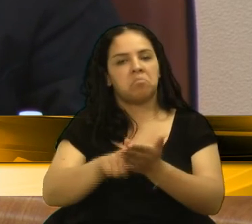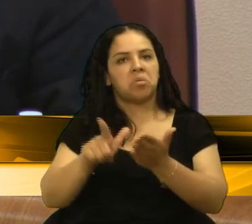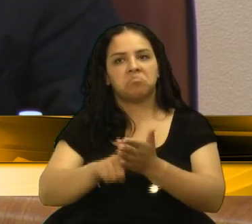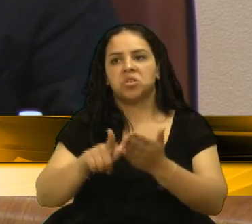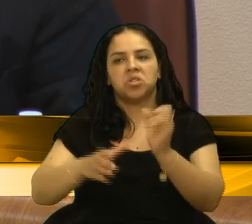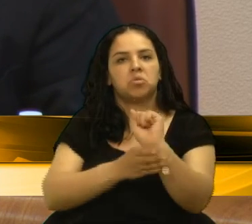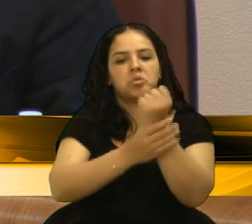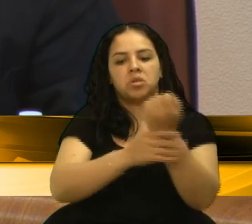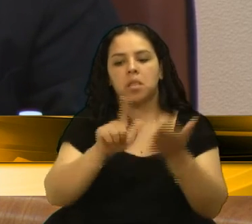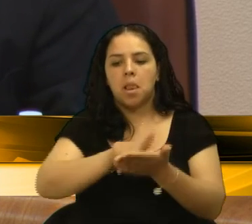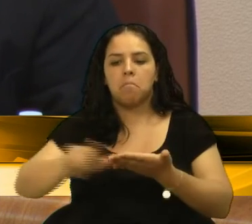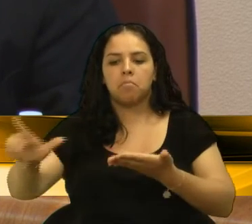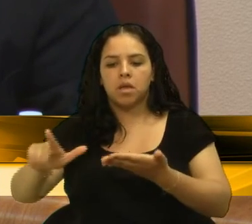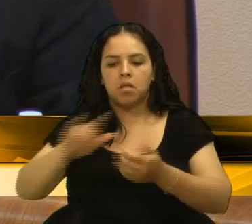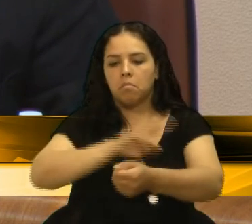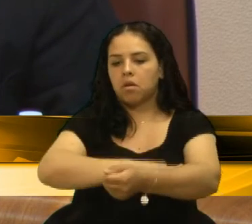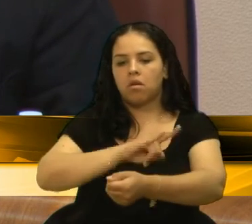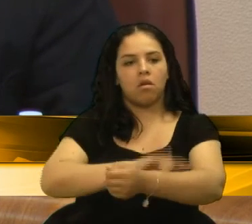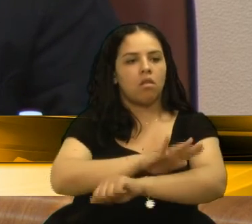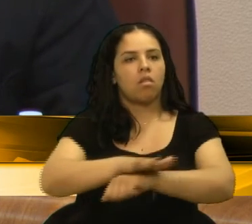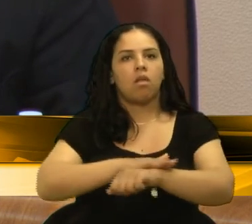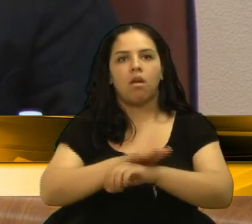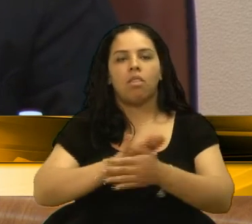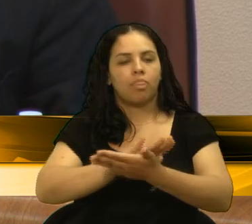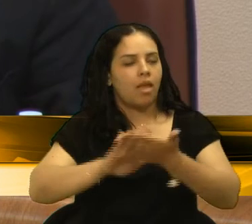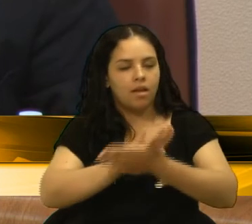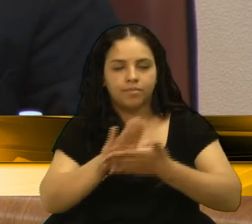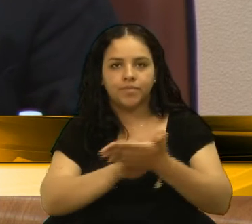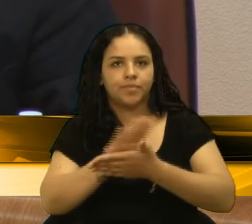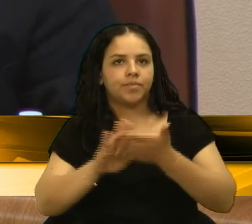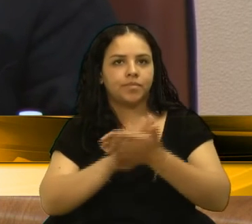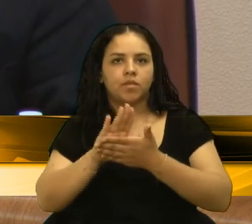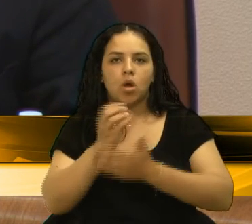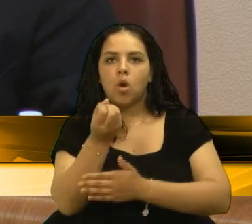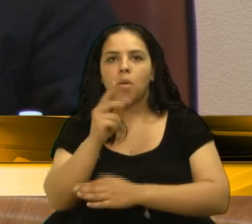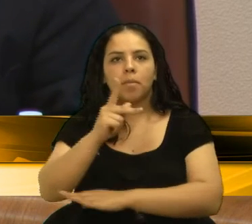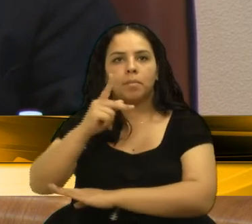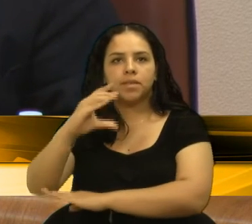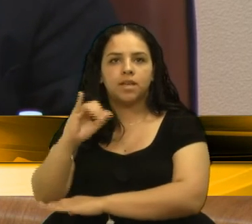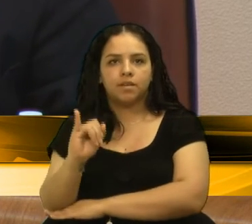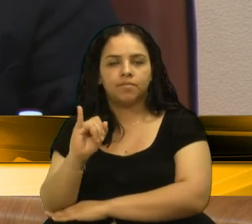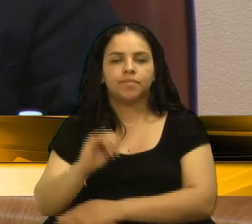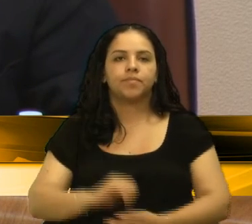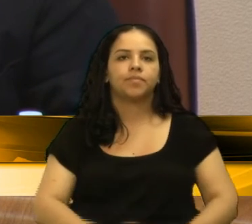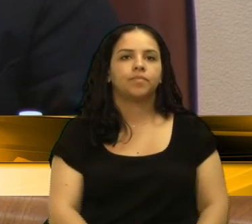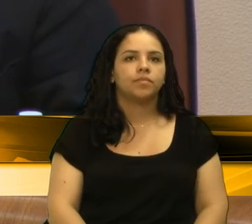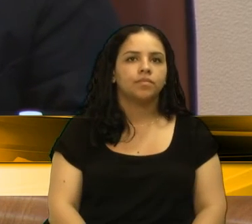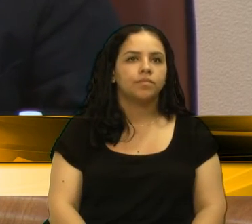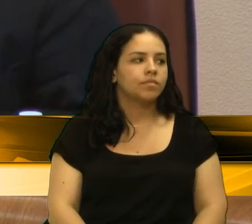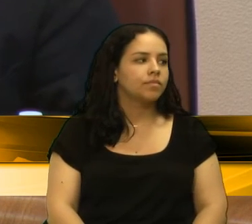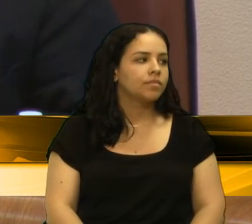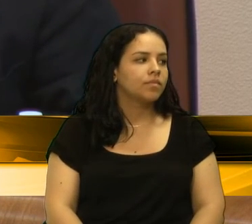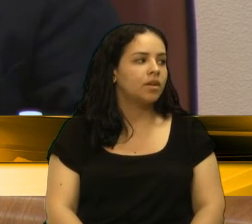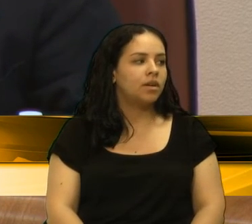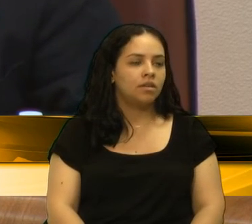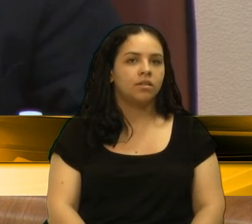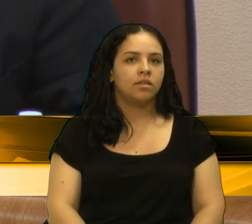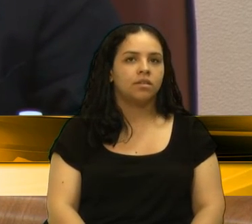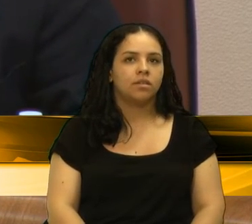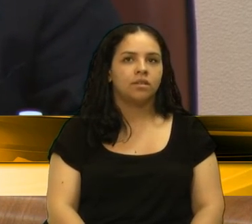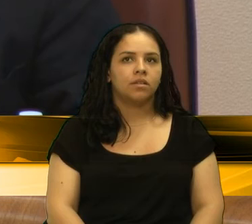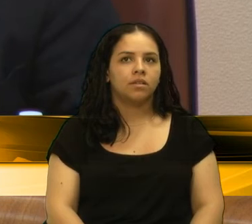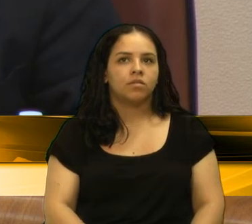nem de limpeza, nem de banheiro, nem de estrutura, nem de PPCI. Doutora Cássia Kuhn, então, não tem